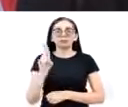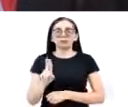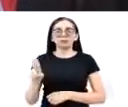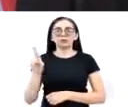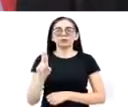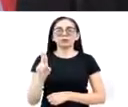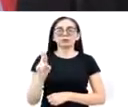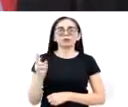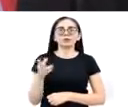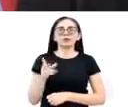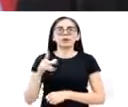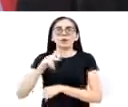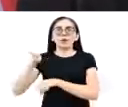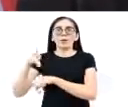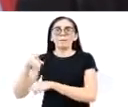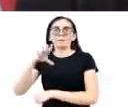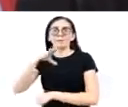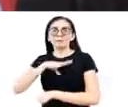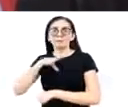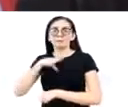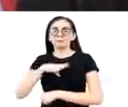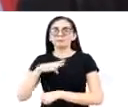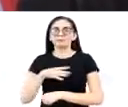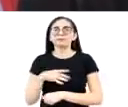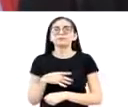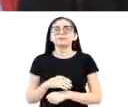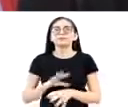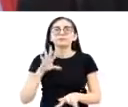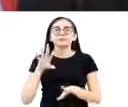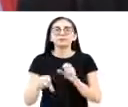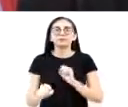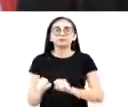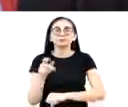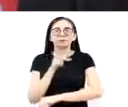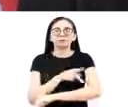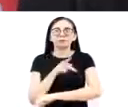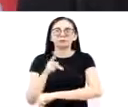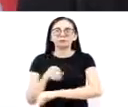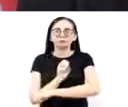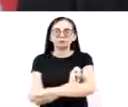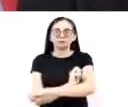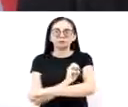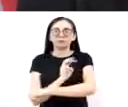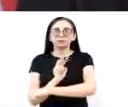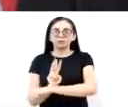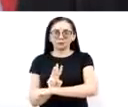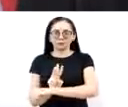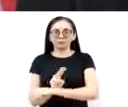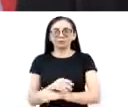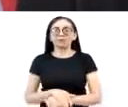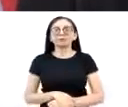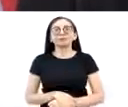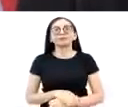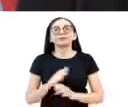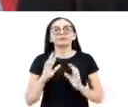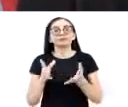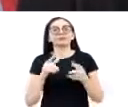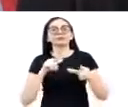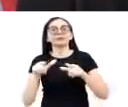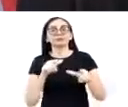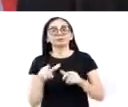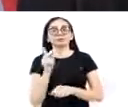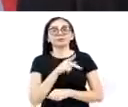pela Universidade de São Lourenço, Portugal, graduada em Pedagogia pela Universidade Estadual do